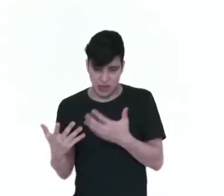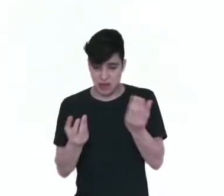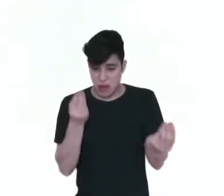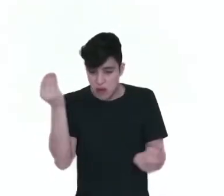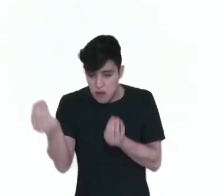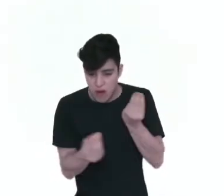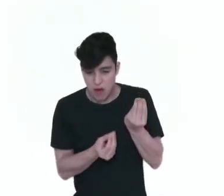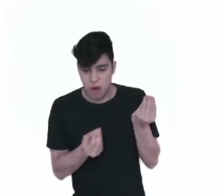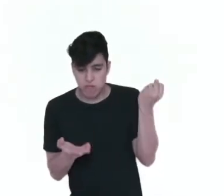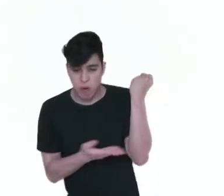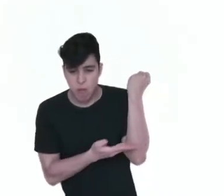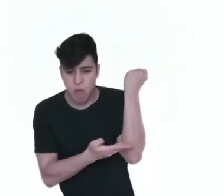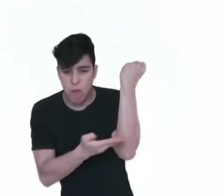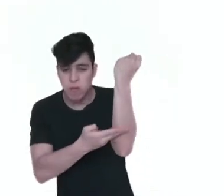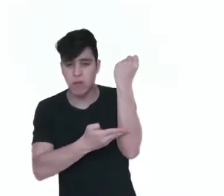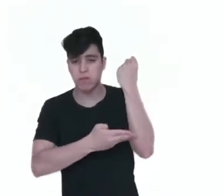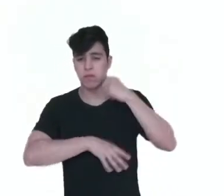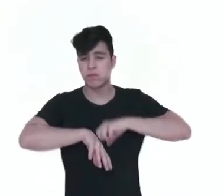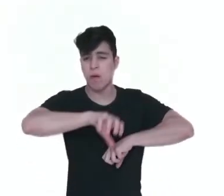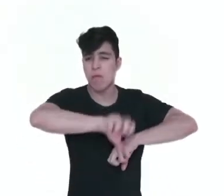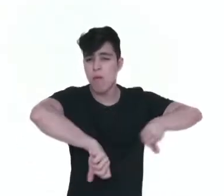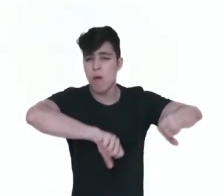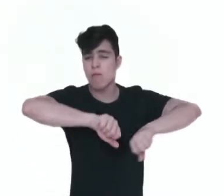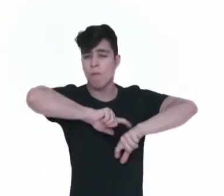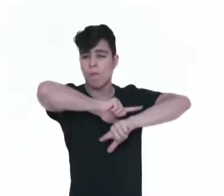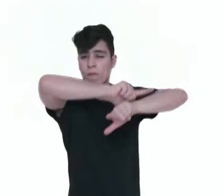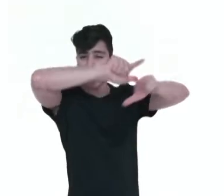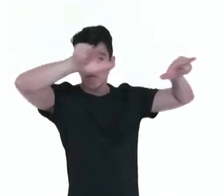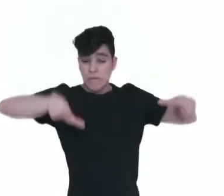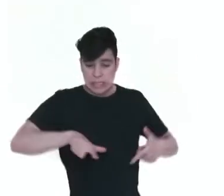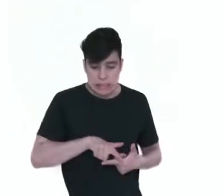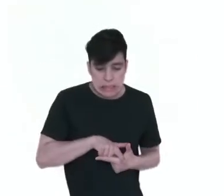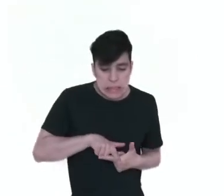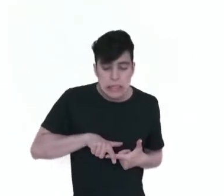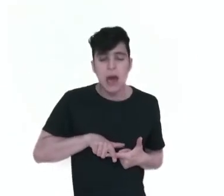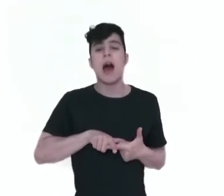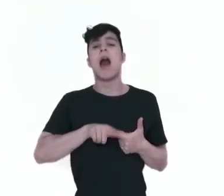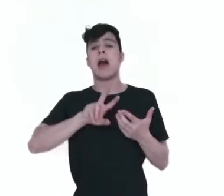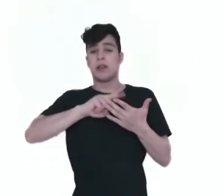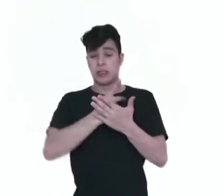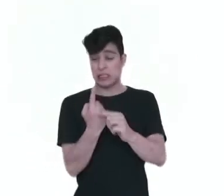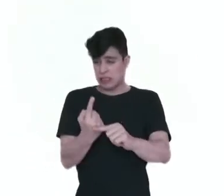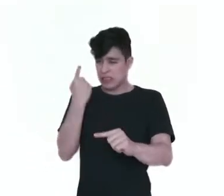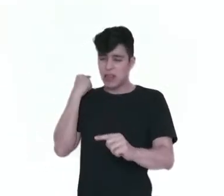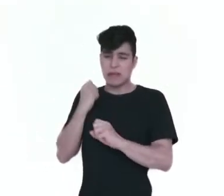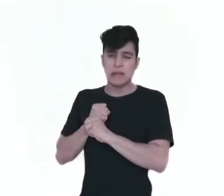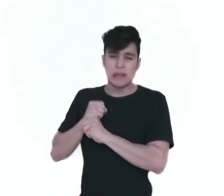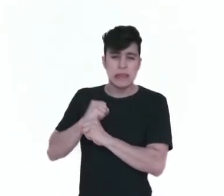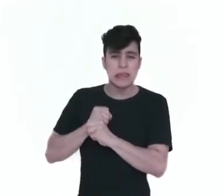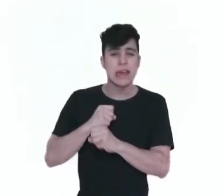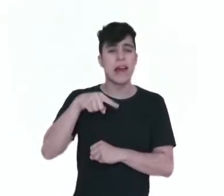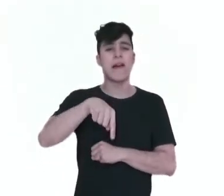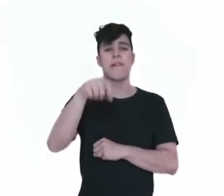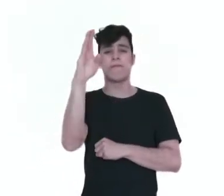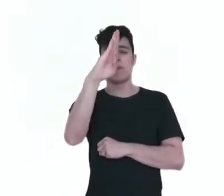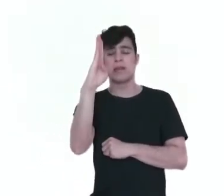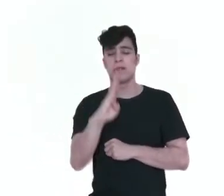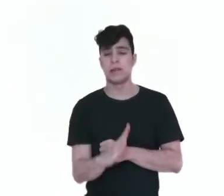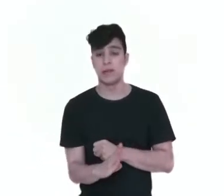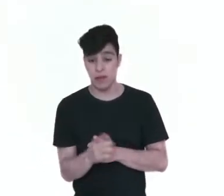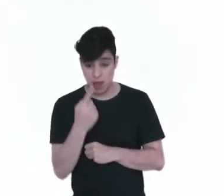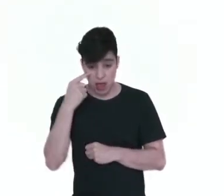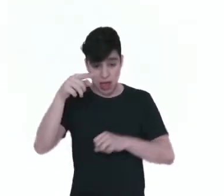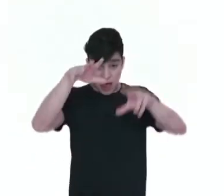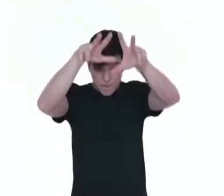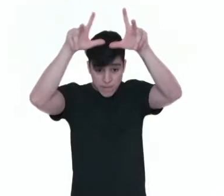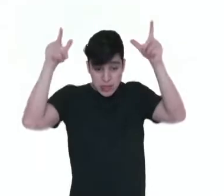da vegetação, do desmatamento, todo esse problema que ocorre desde sempre aí no território brasileiro, né? A Amazônia